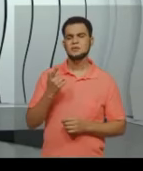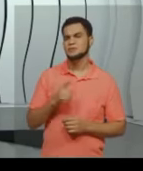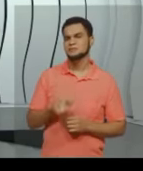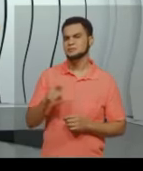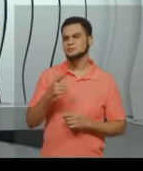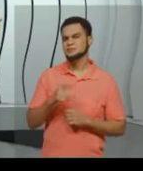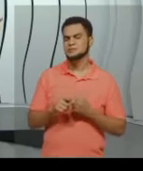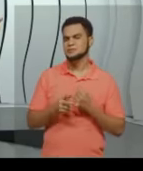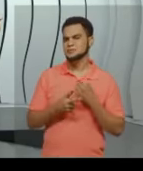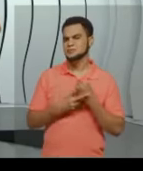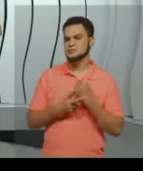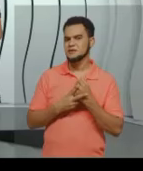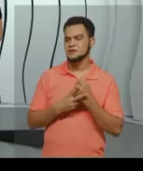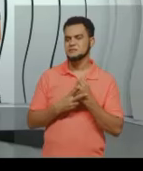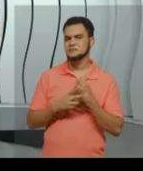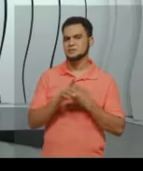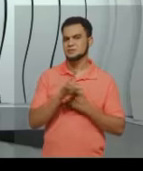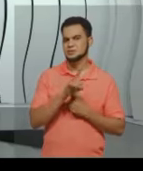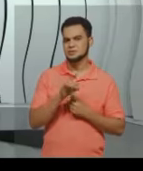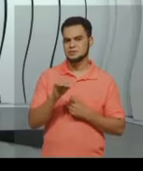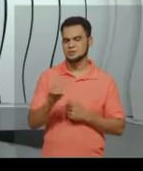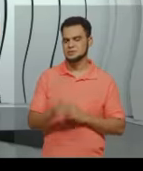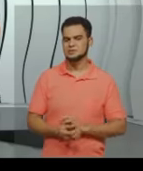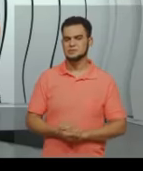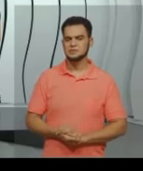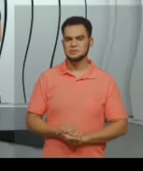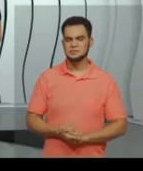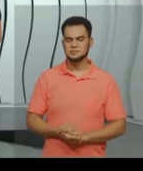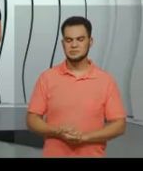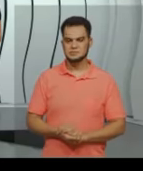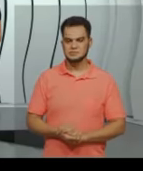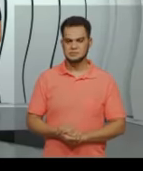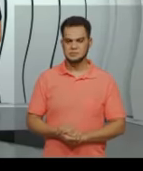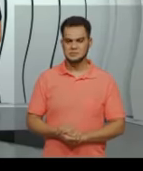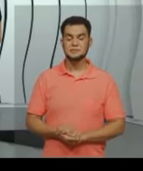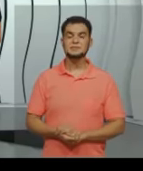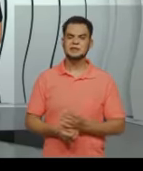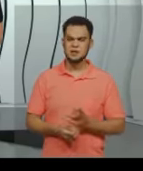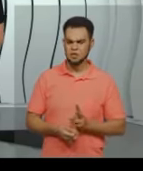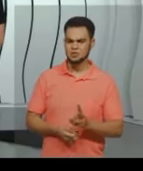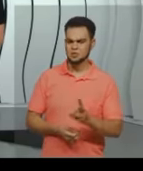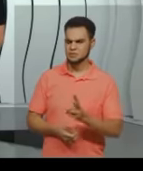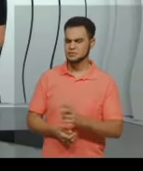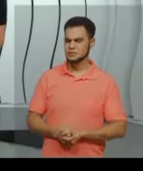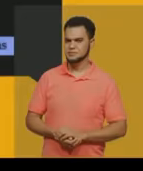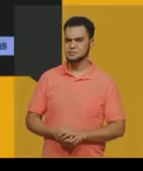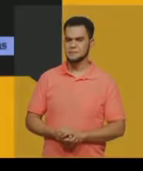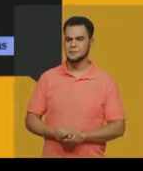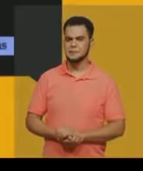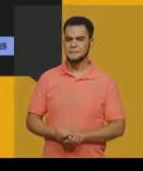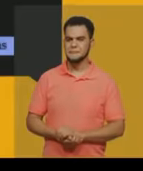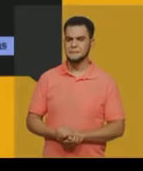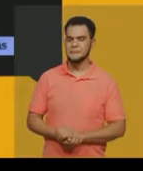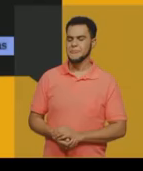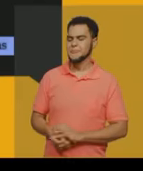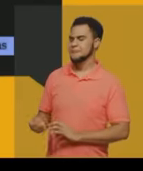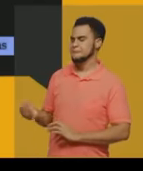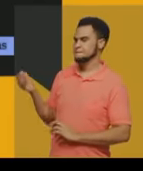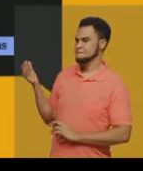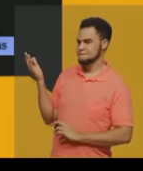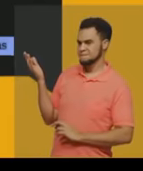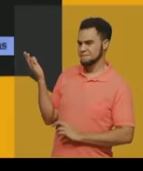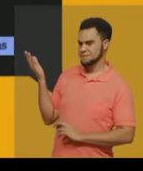repetiu o do. So do I. Também, eu também choro. Então, continuando. Dessa linguagem.